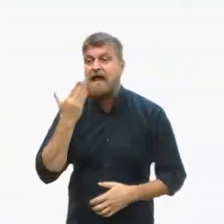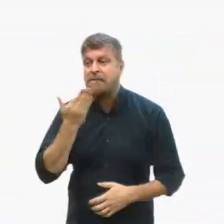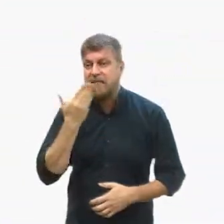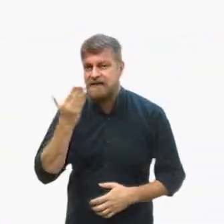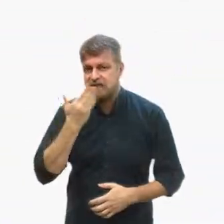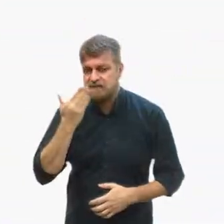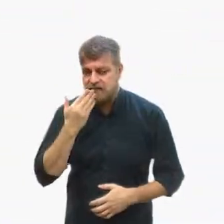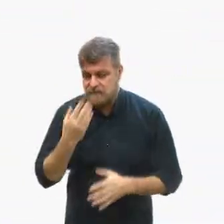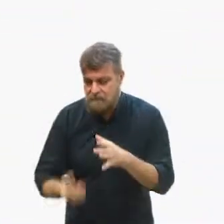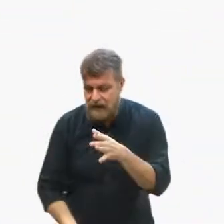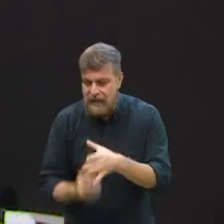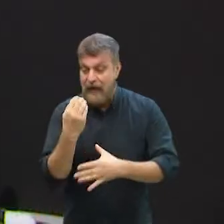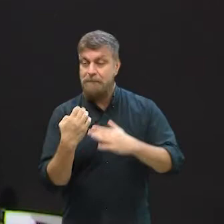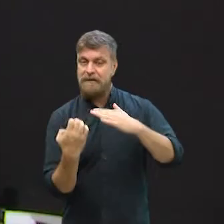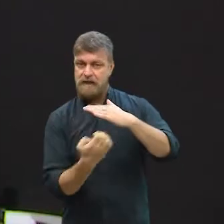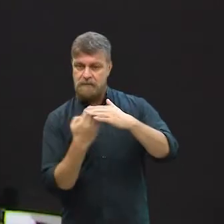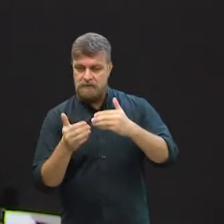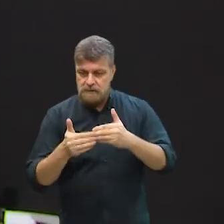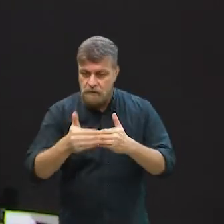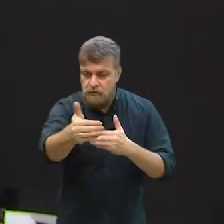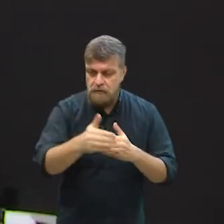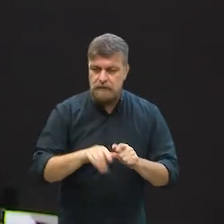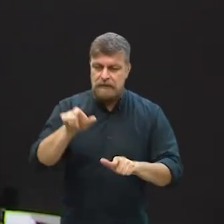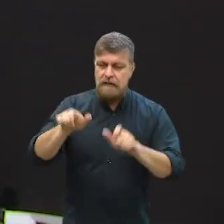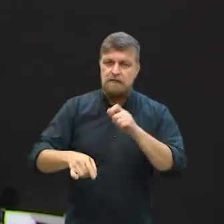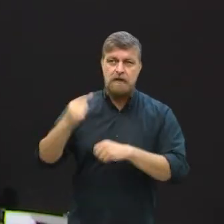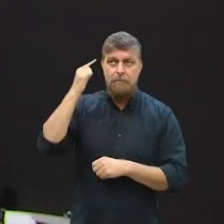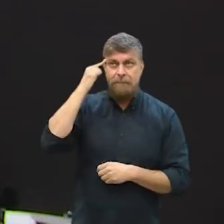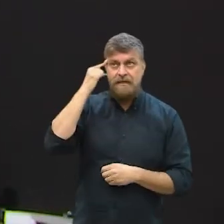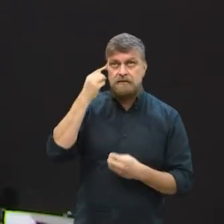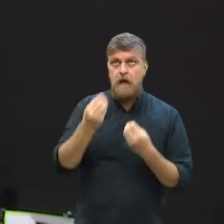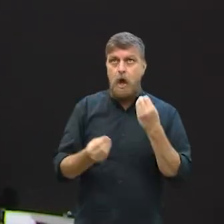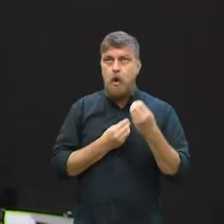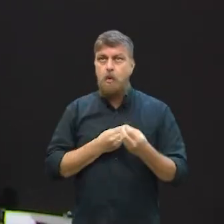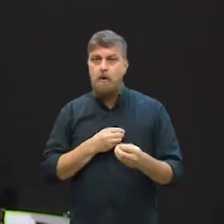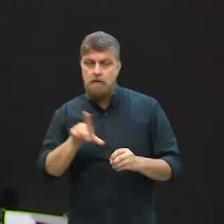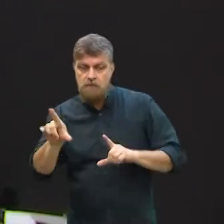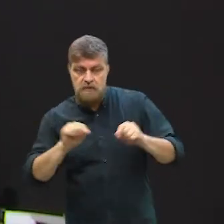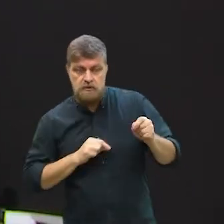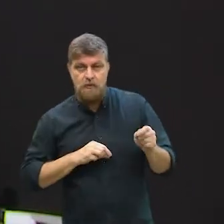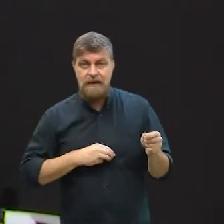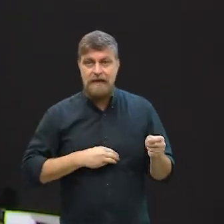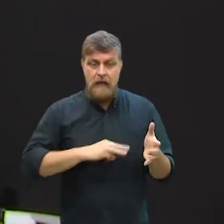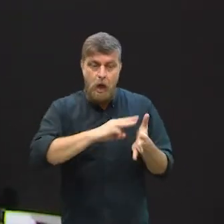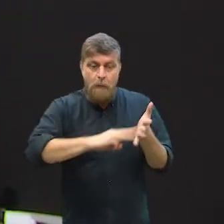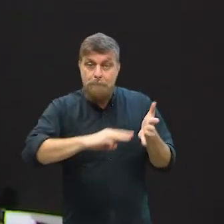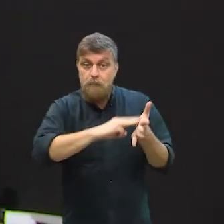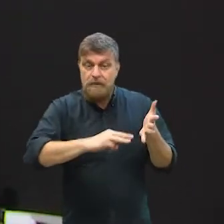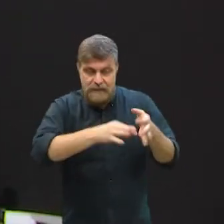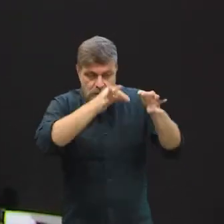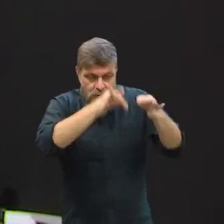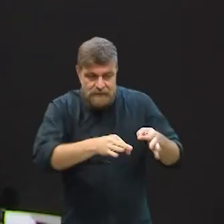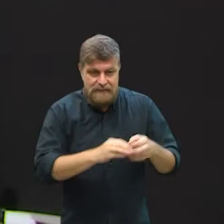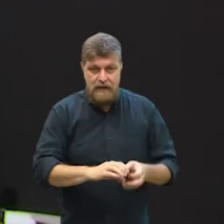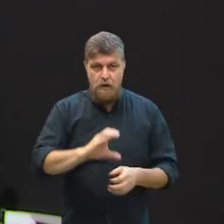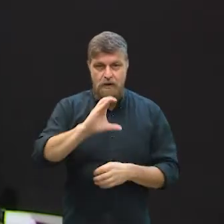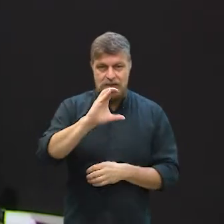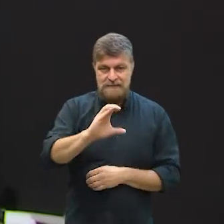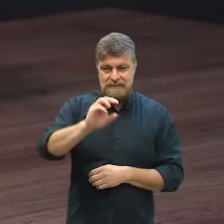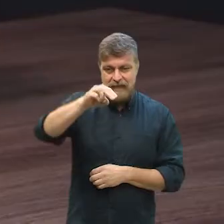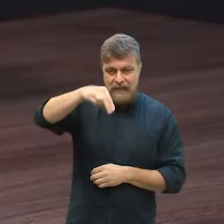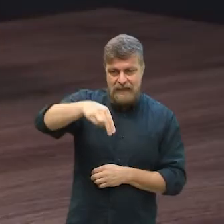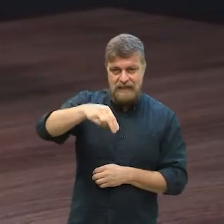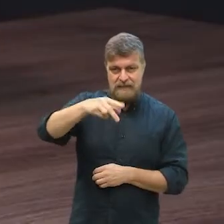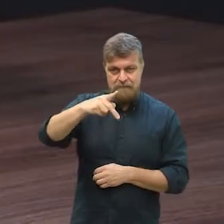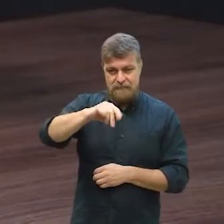uma facilidade, mas aí muitos pensam: qual é o modelo ideal da abertura desse CNPJ?